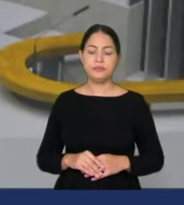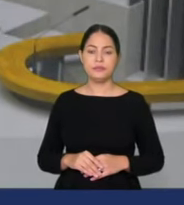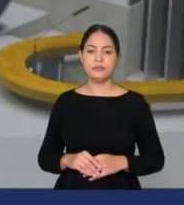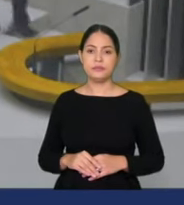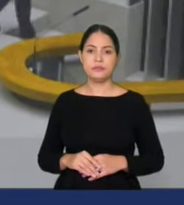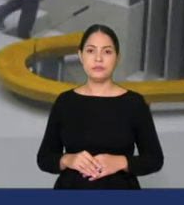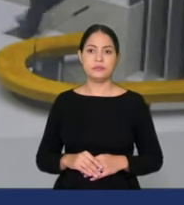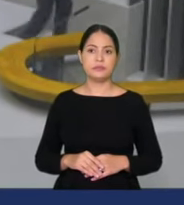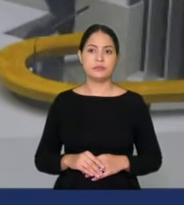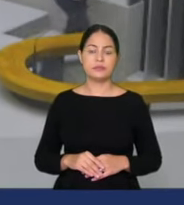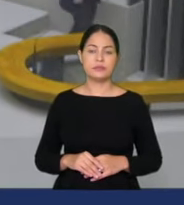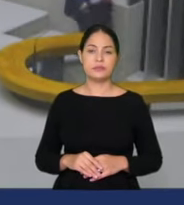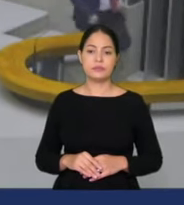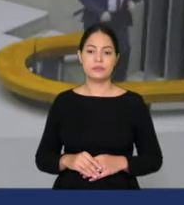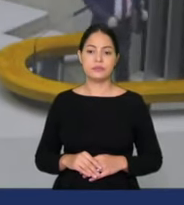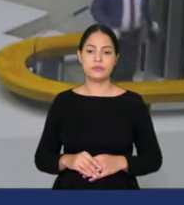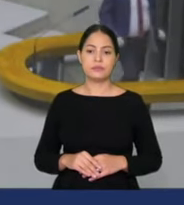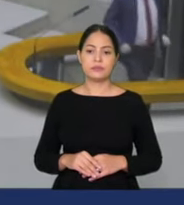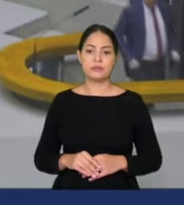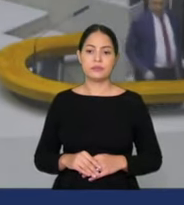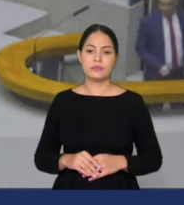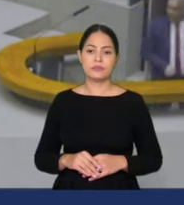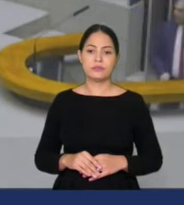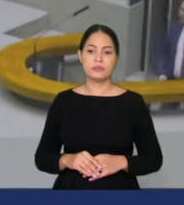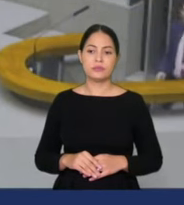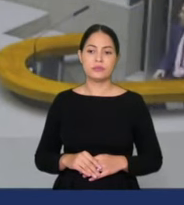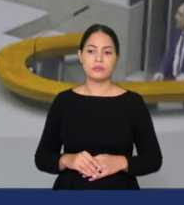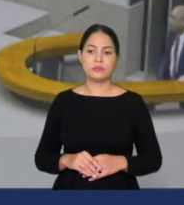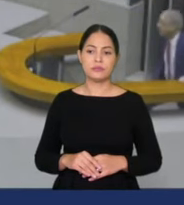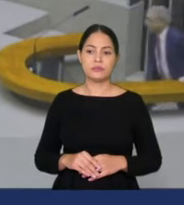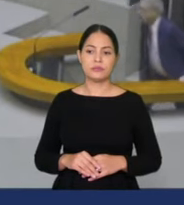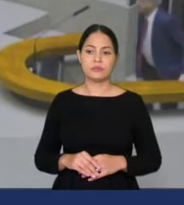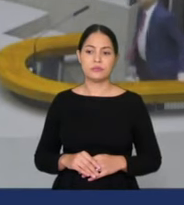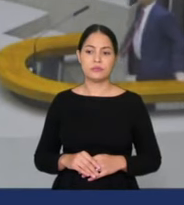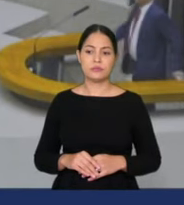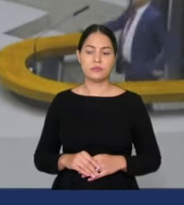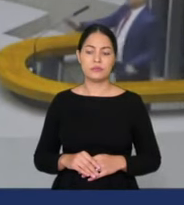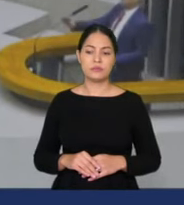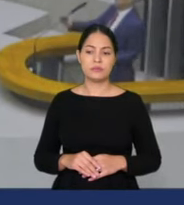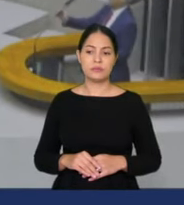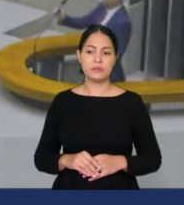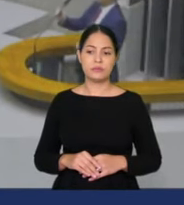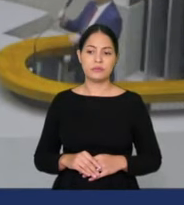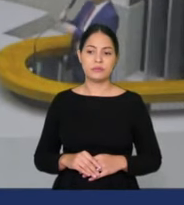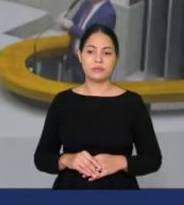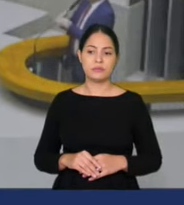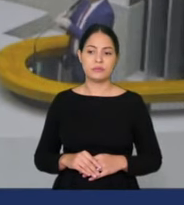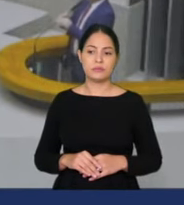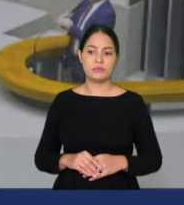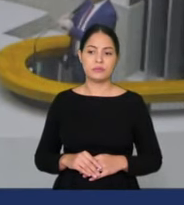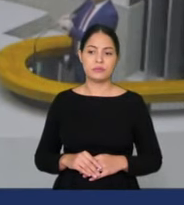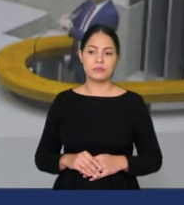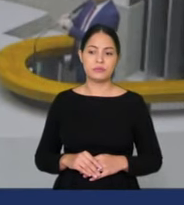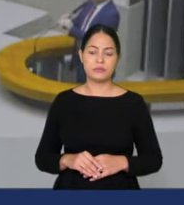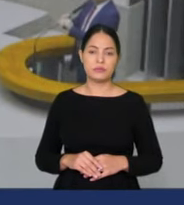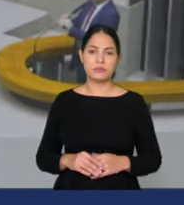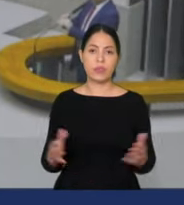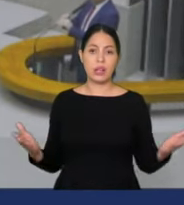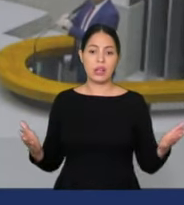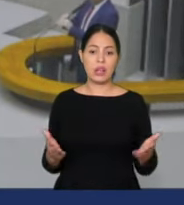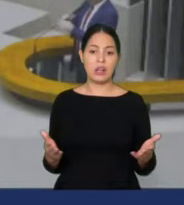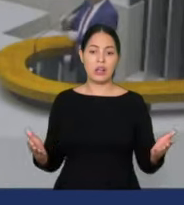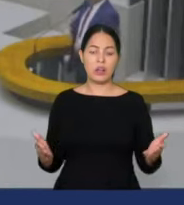geral lendo mensagem enviada pelo presidente da Câmara dos Deputados, Arthur Lira. Ele vai fazer, neste